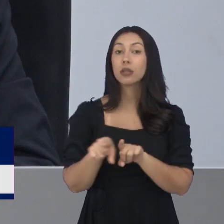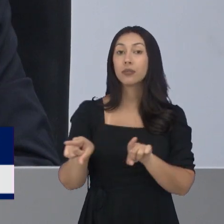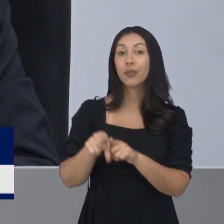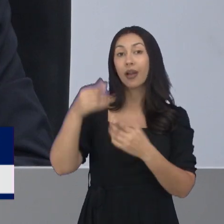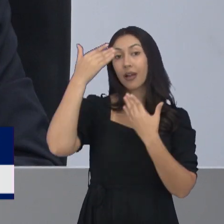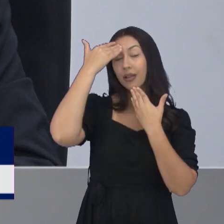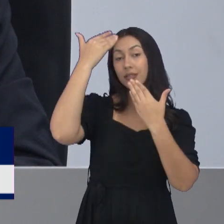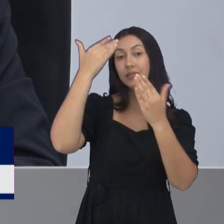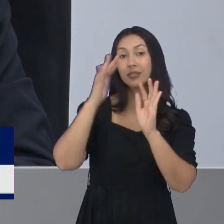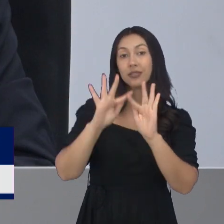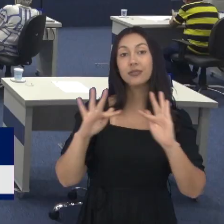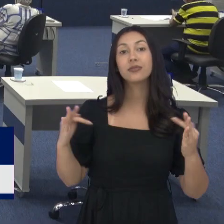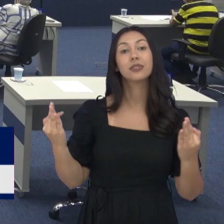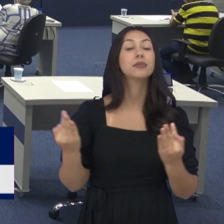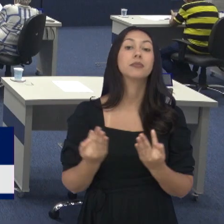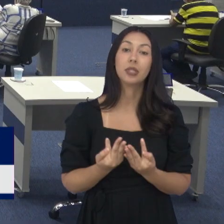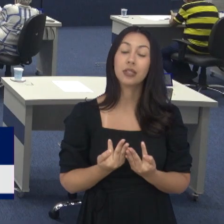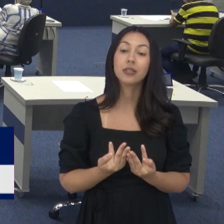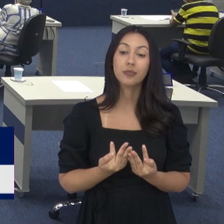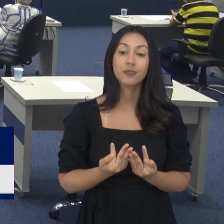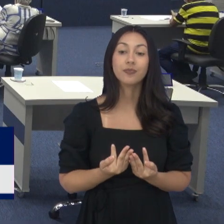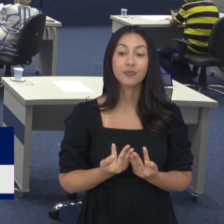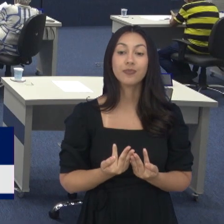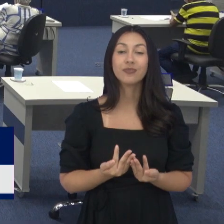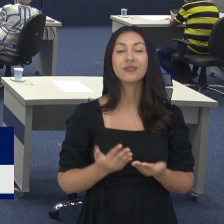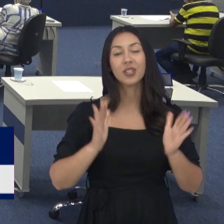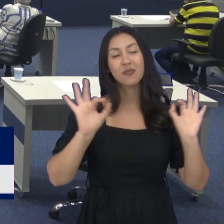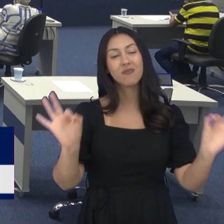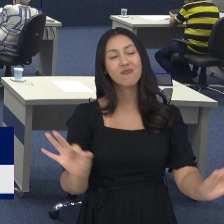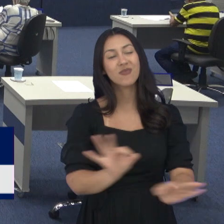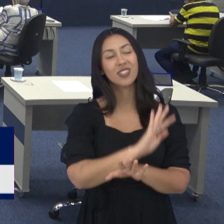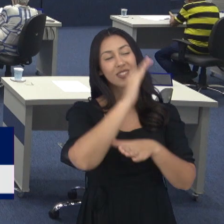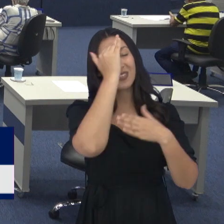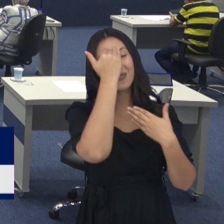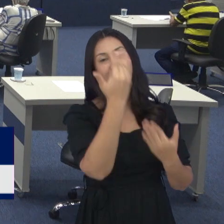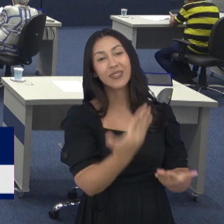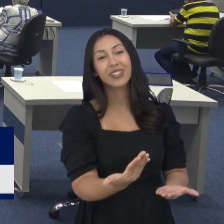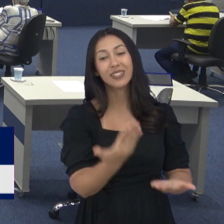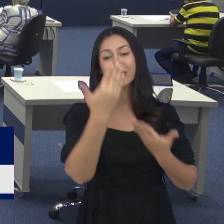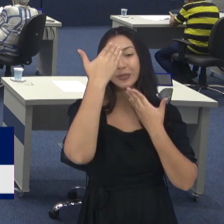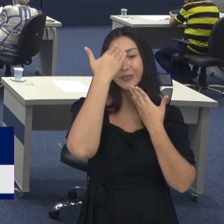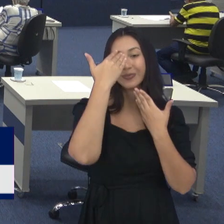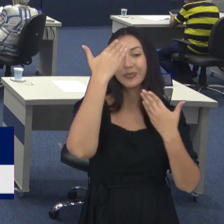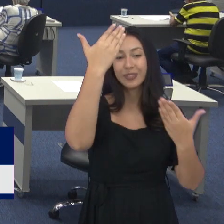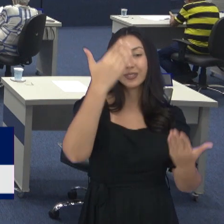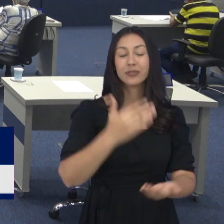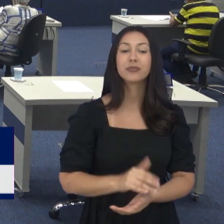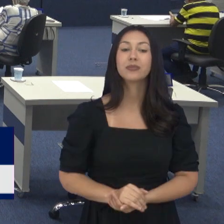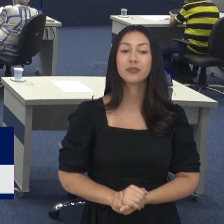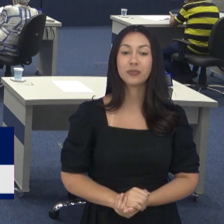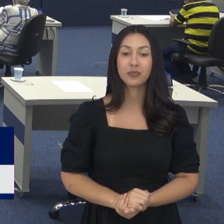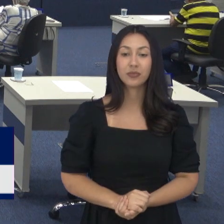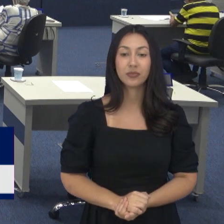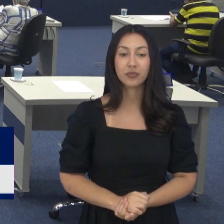aqui presente, né, e tá feita a homenagem aí. Muito obrigado, viu, dona Sheila?